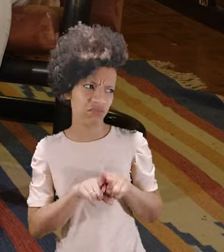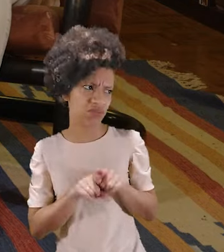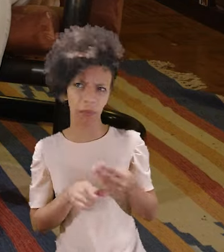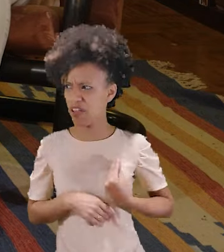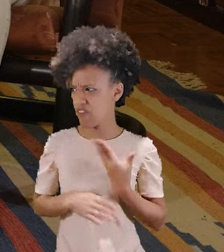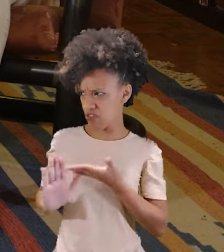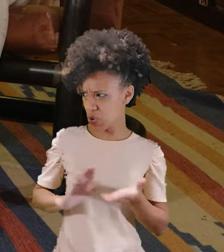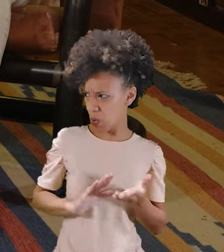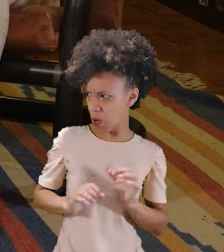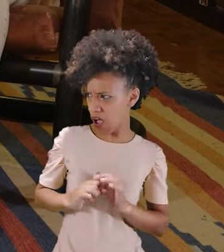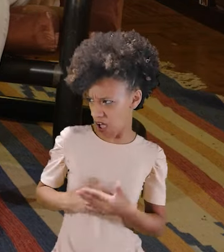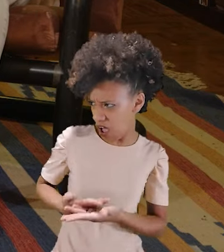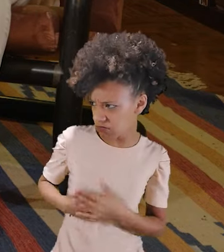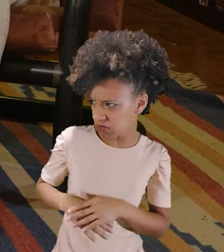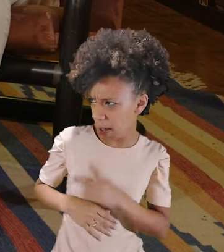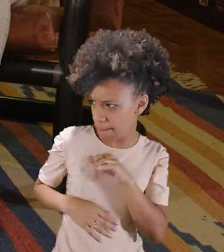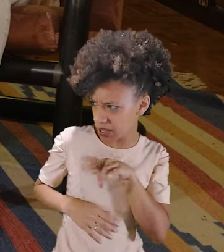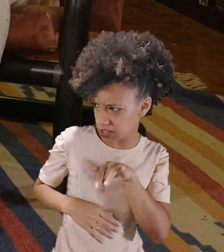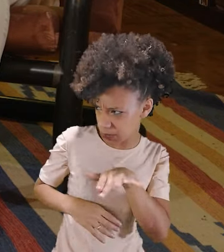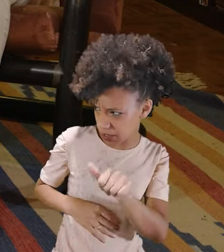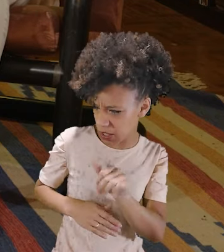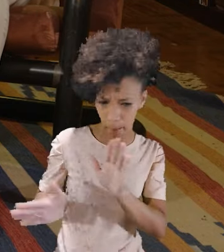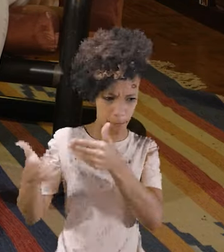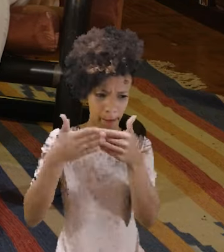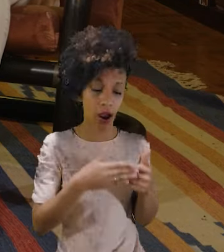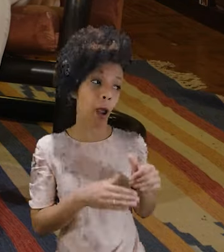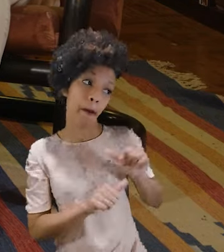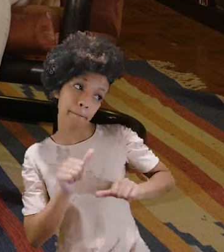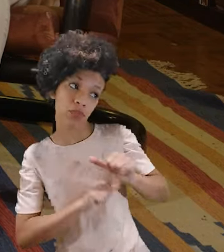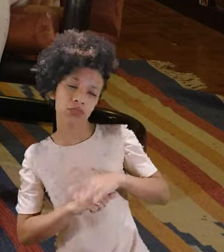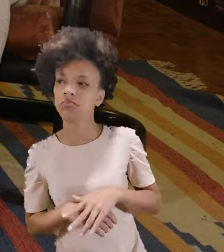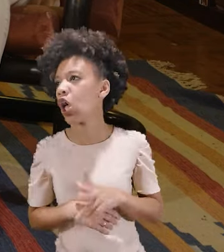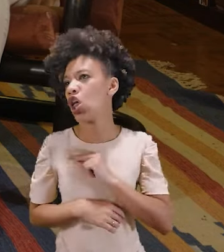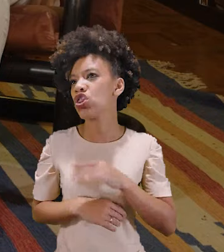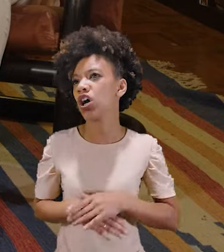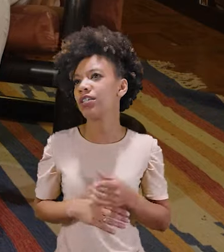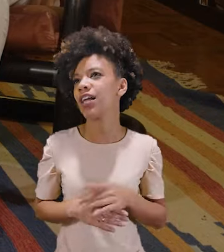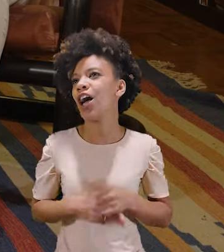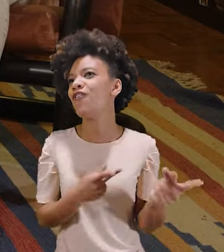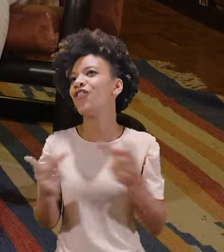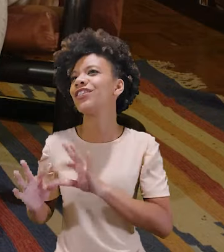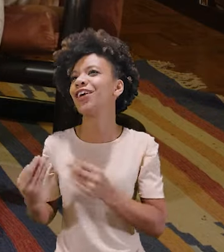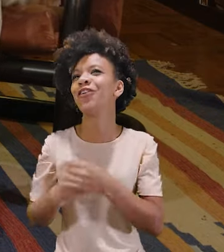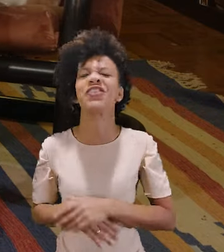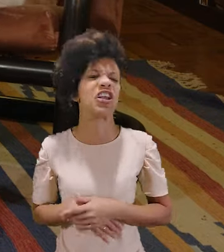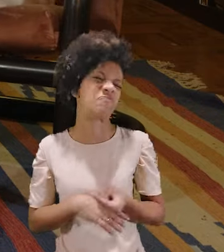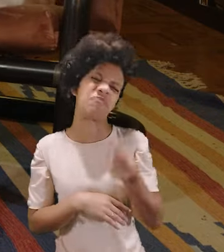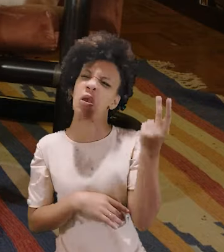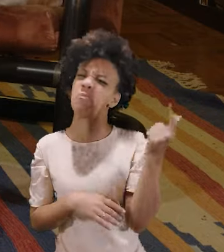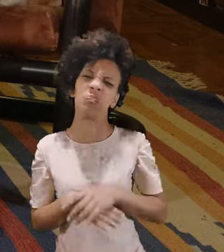umas pandemias durante uma né você tem o seu neném para você não mudou nada mudou um pouco porque agora vou eu fui ver minha família tava